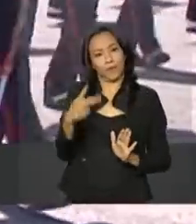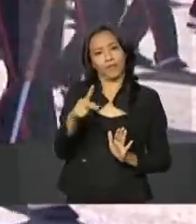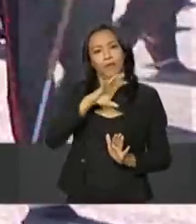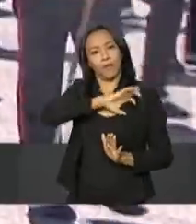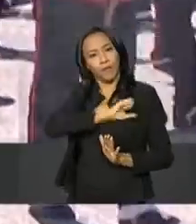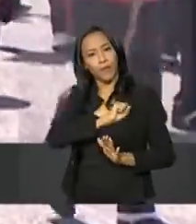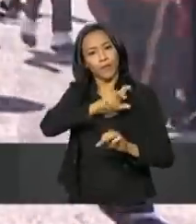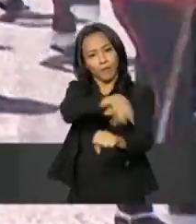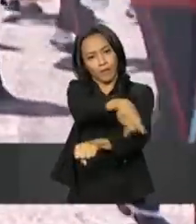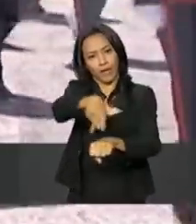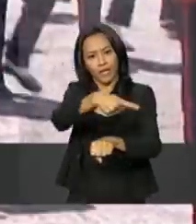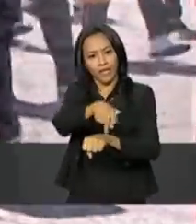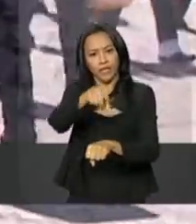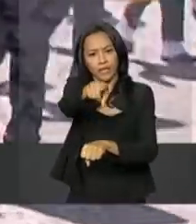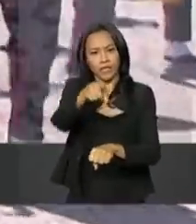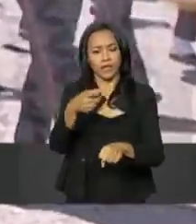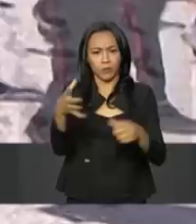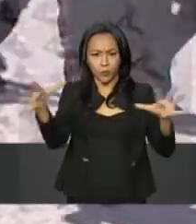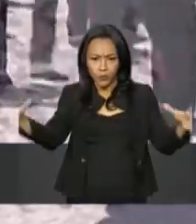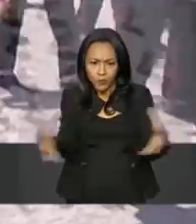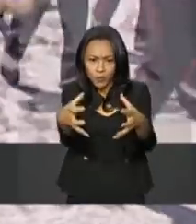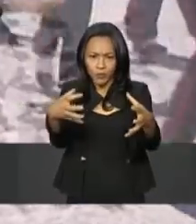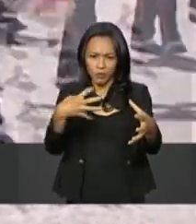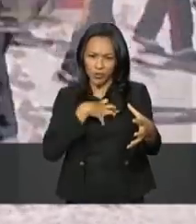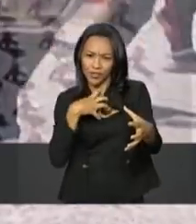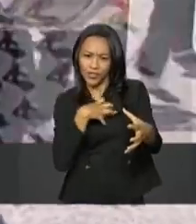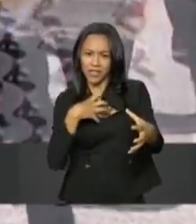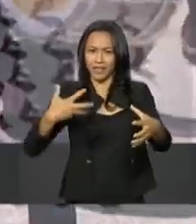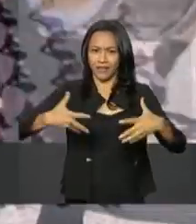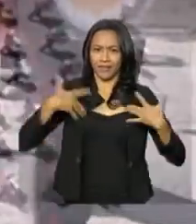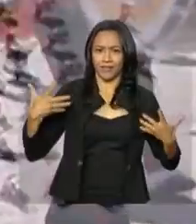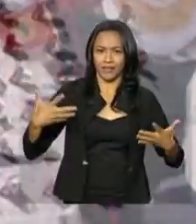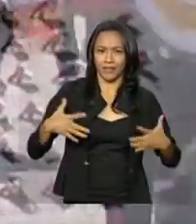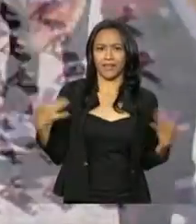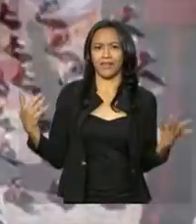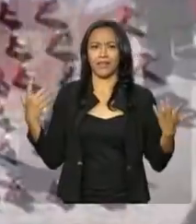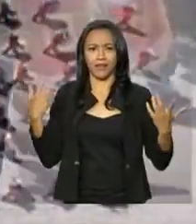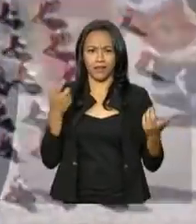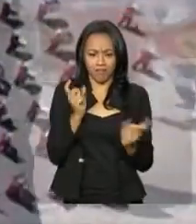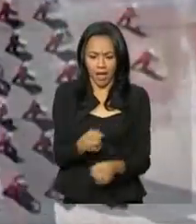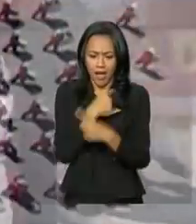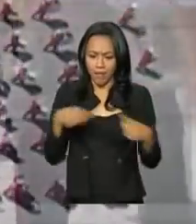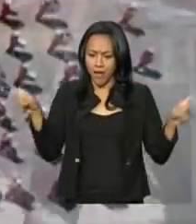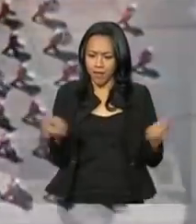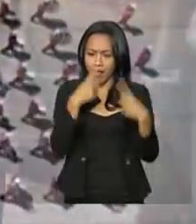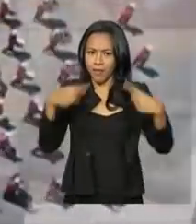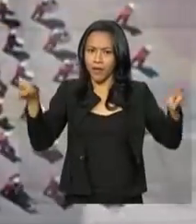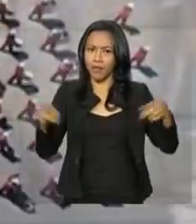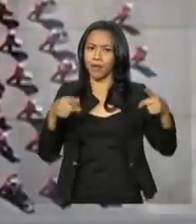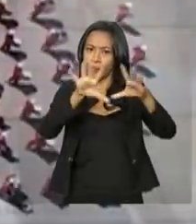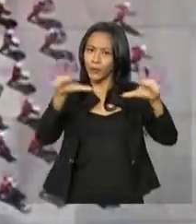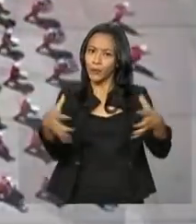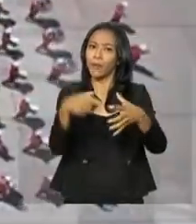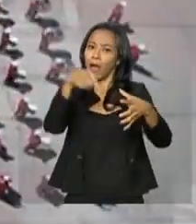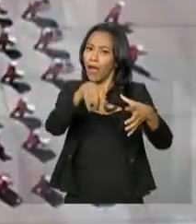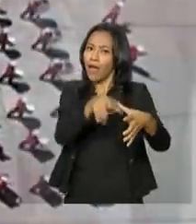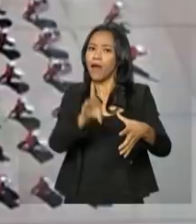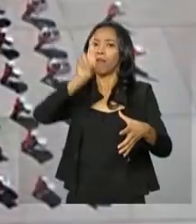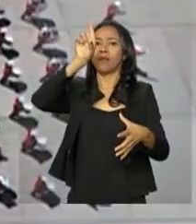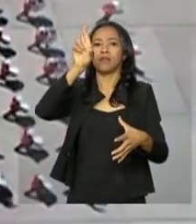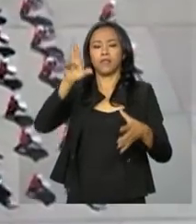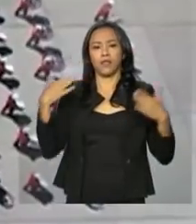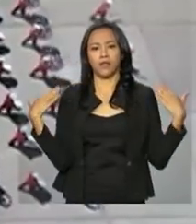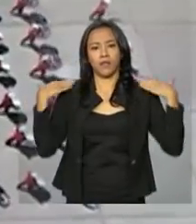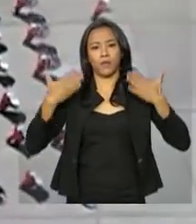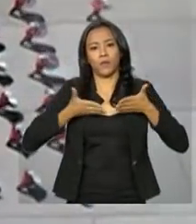o garbo que eles desfilam, a vibração, esse entusiasmo ali da nossa banda, representando a nossa Marinha do Brasil e o